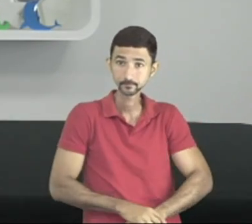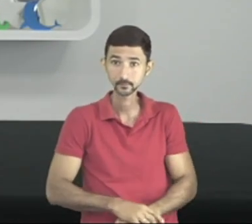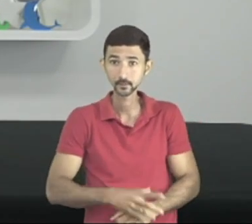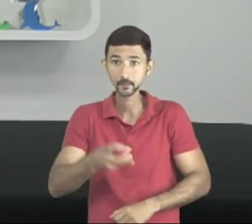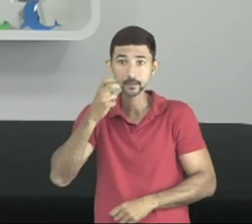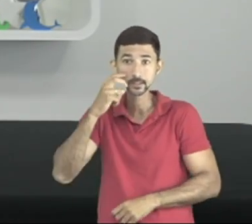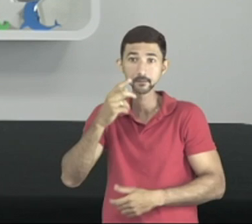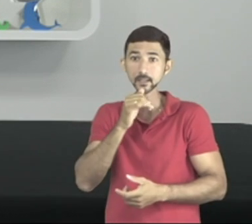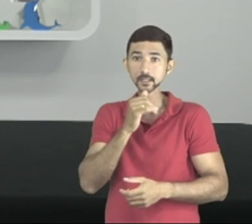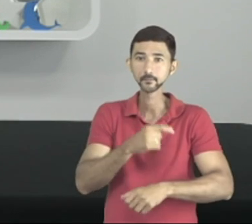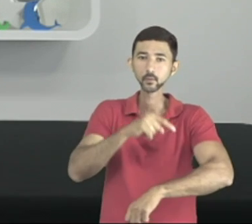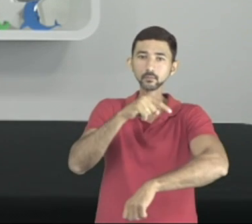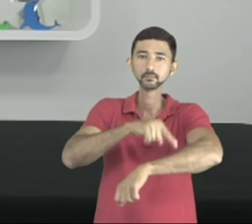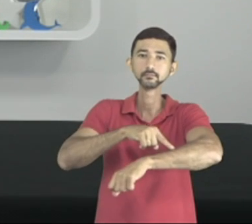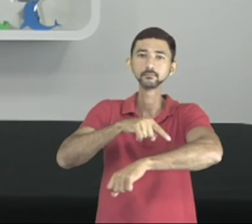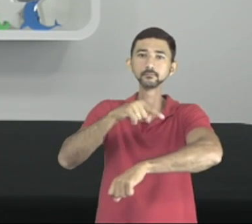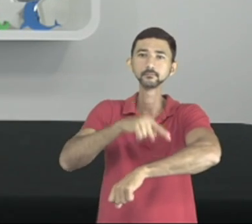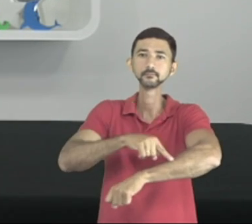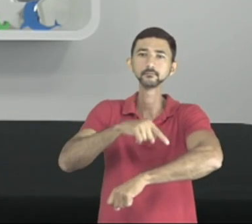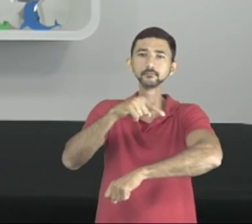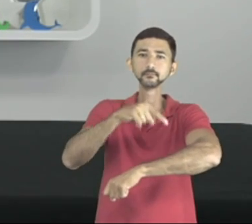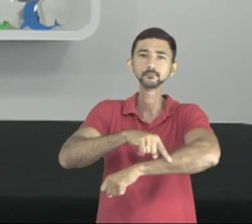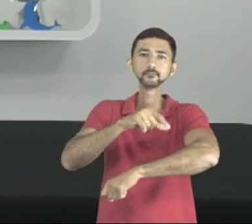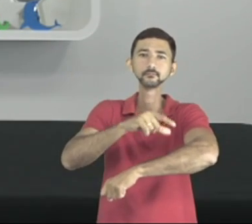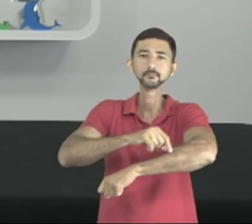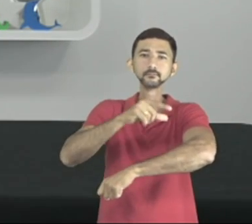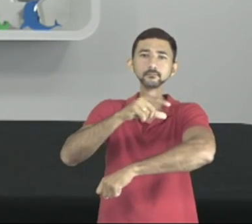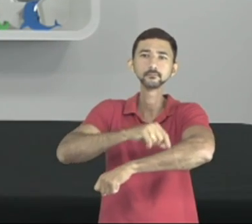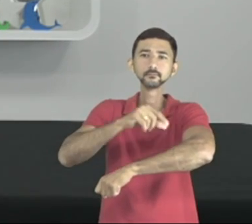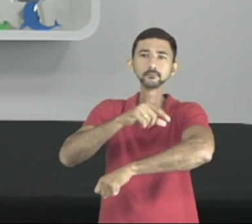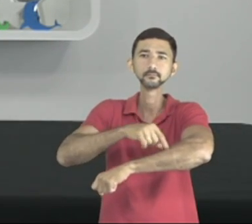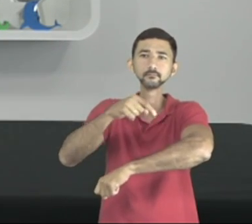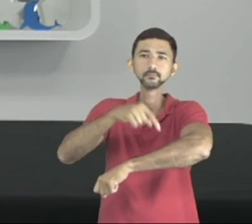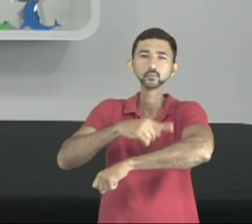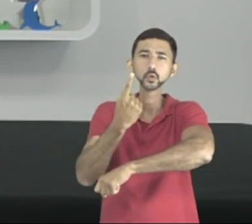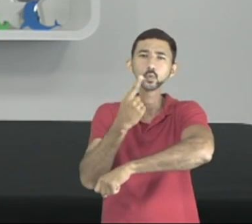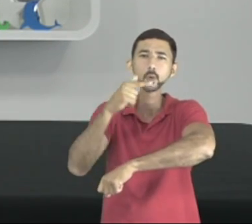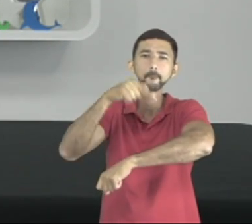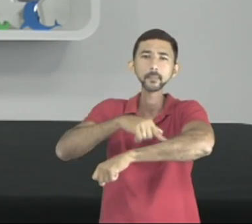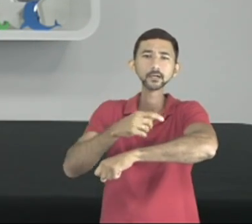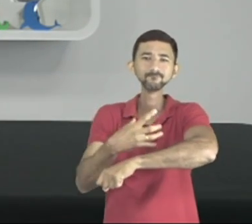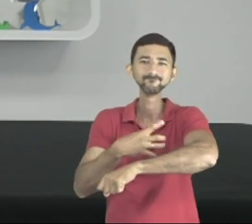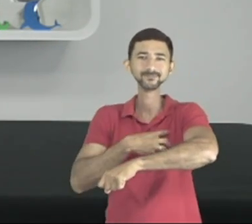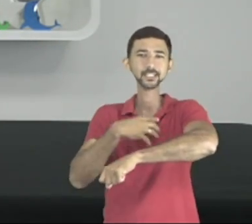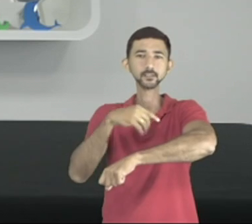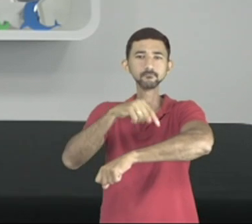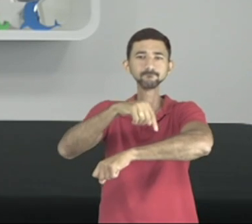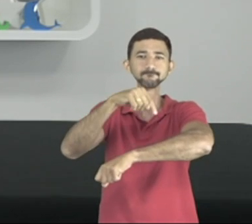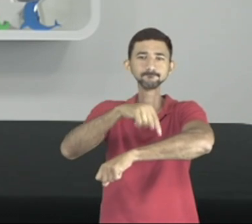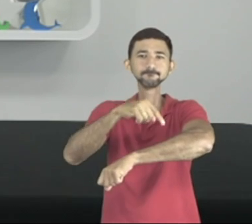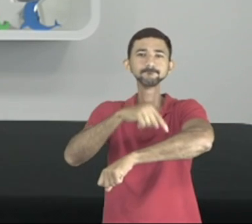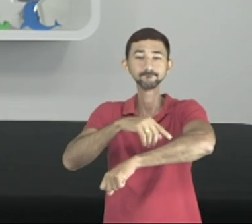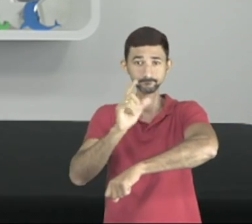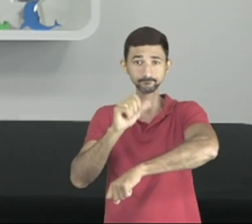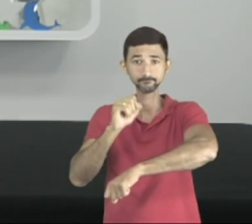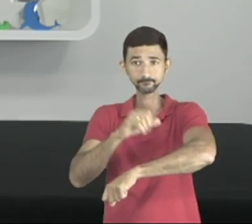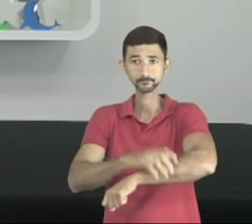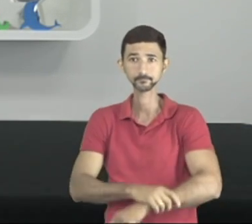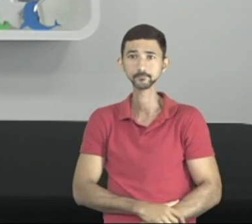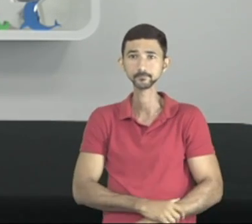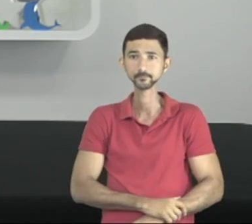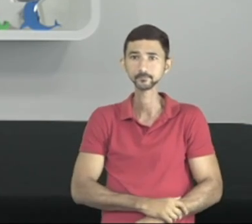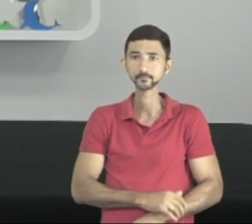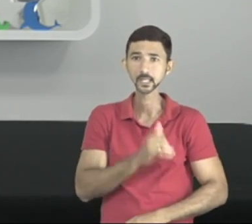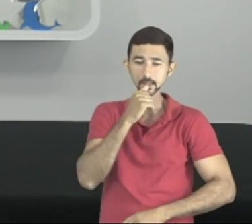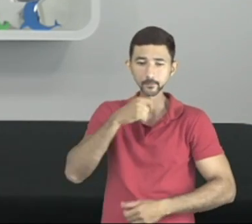se alguém vir e te pinicar com uma agulhinha, tu sente. Tu sente